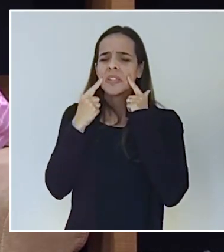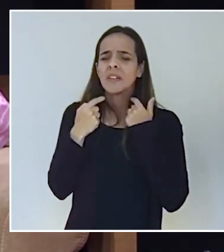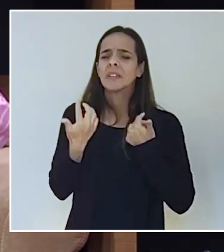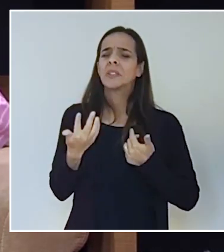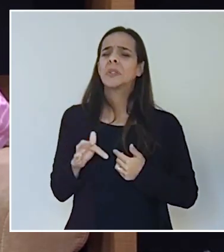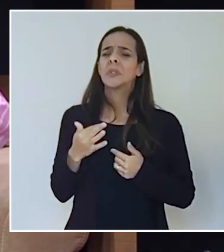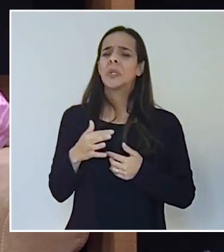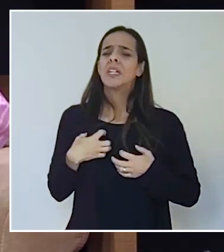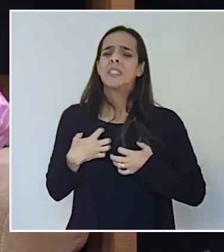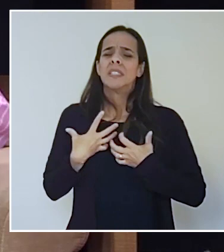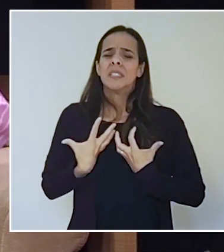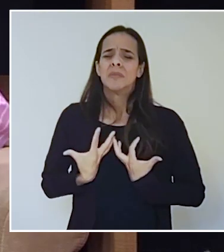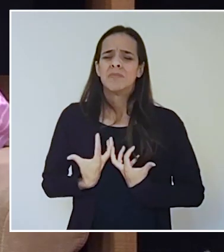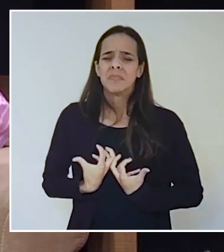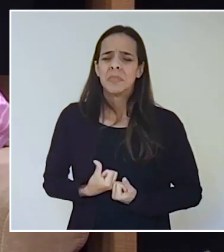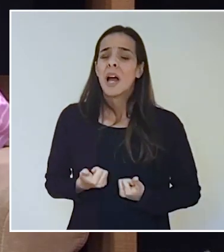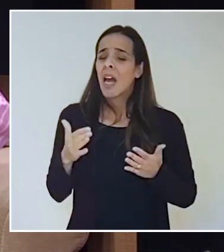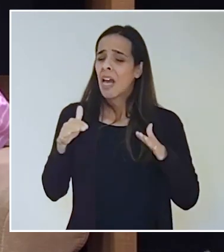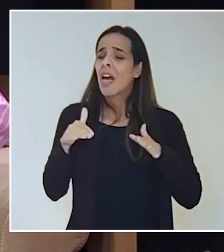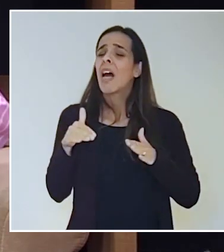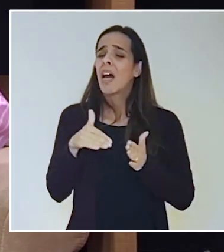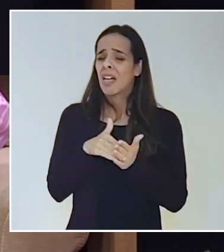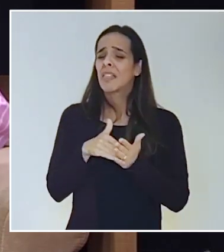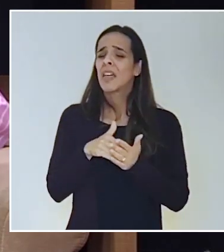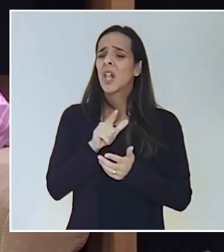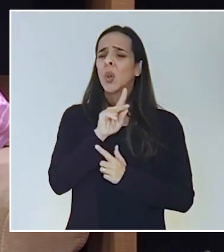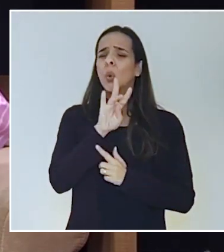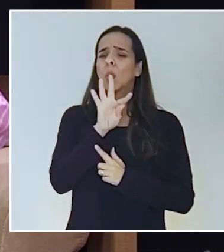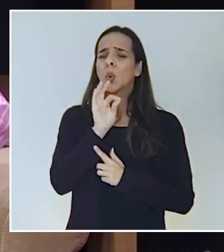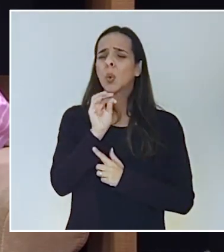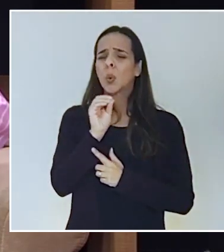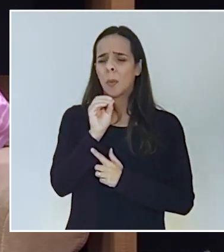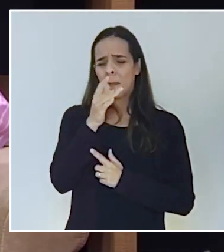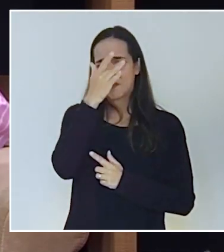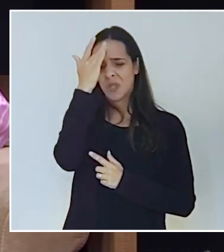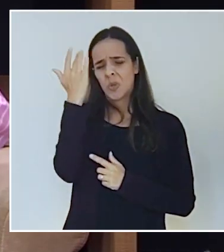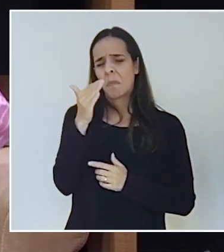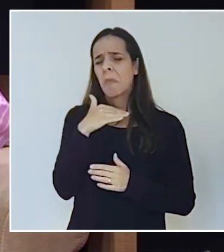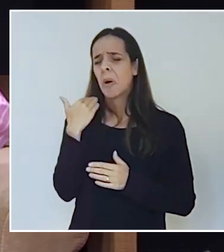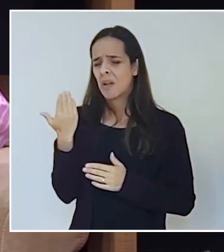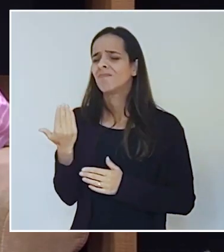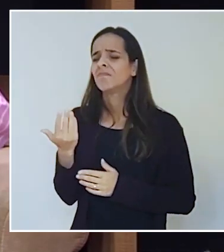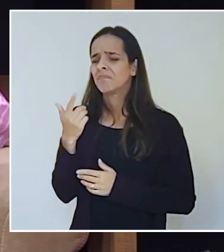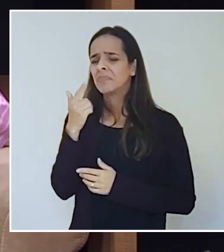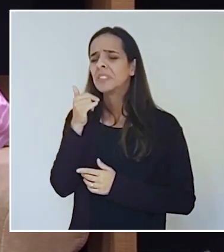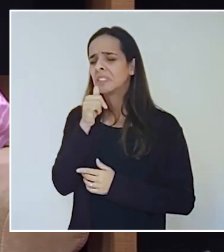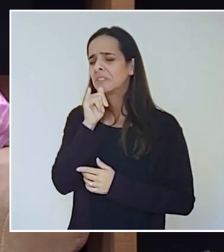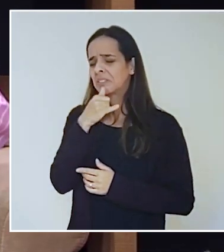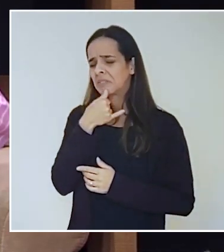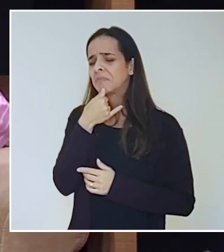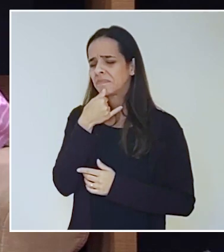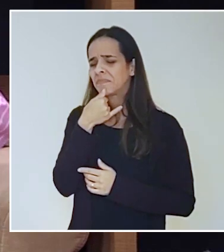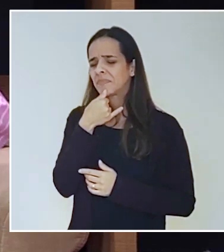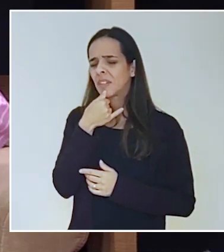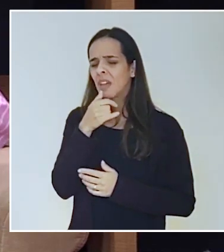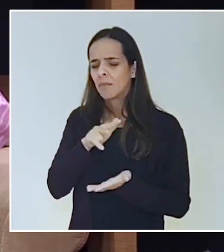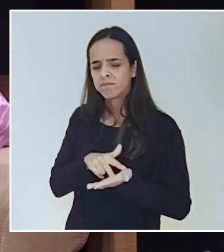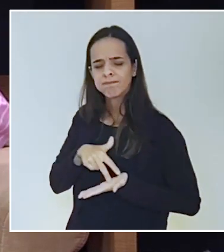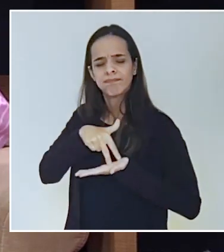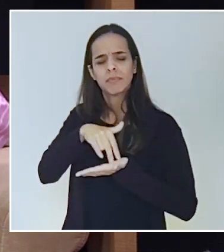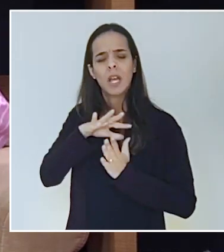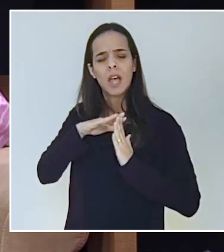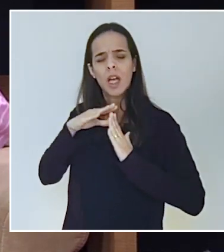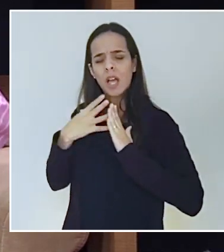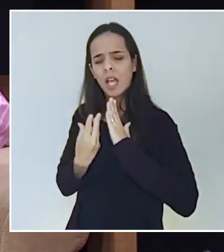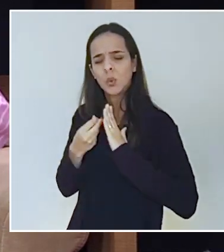luto até, tu levantes a tua igreja para semear a tua palavra, para pregar o